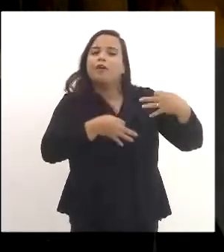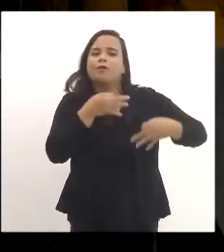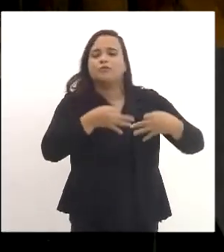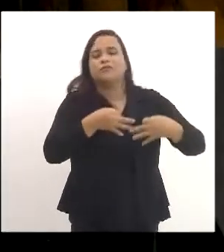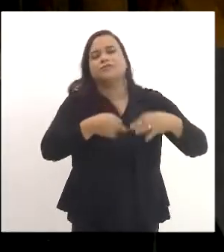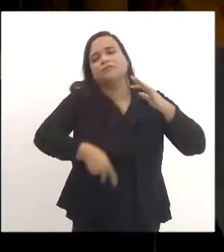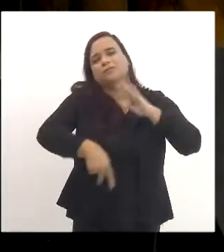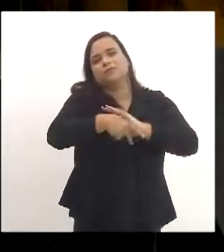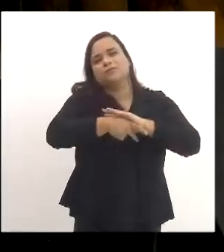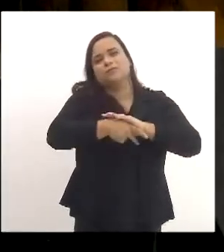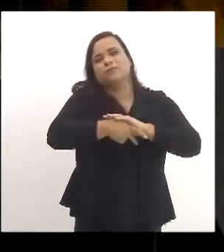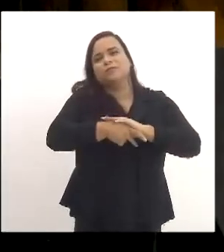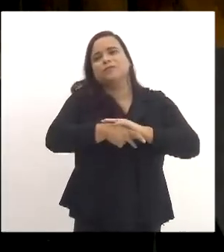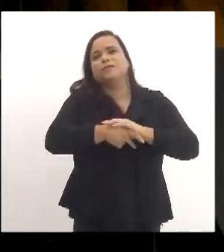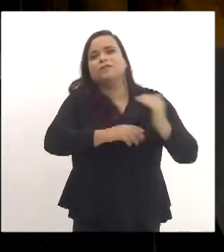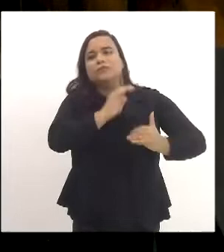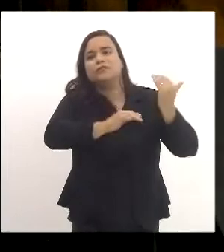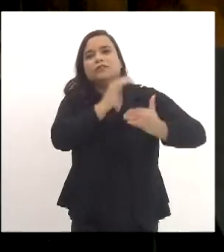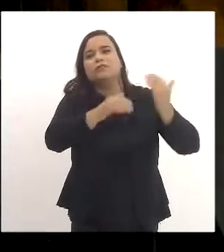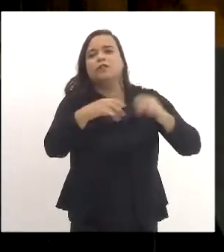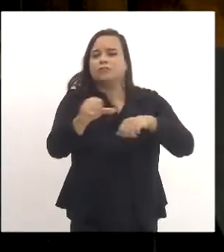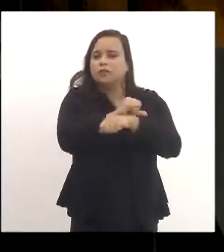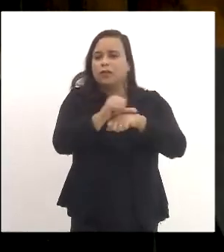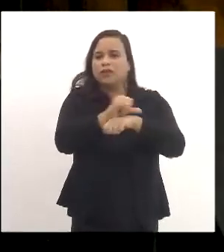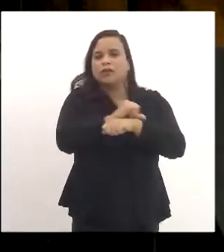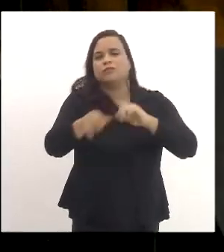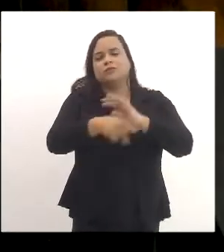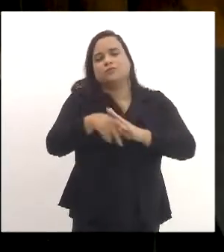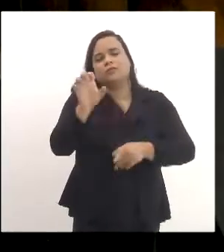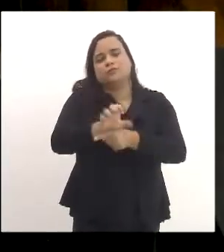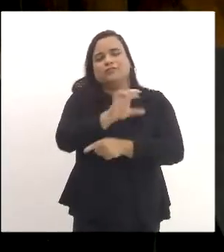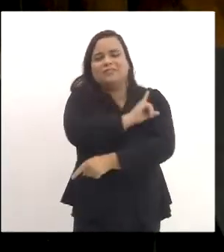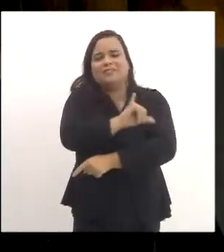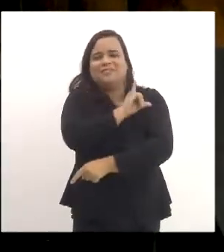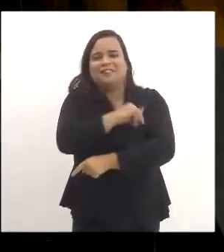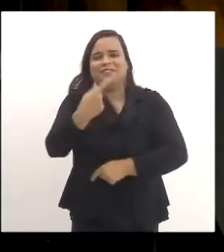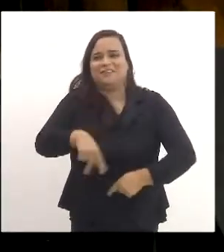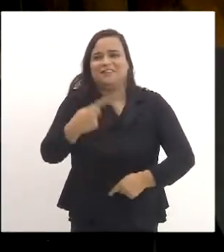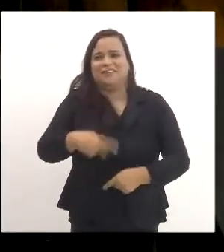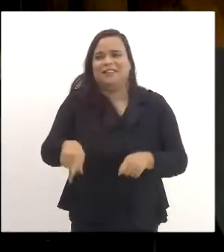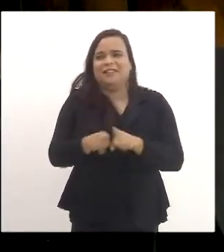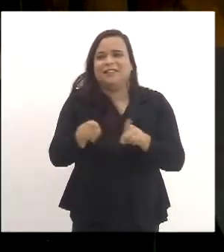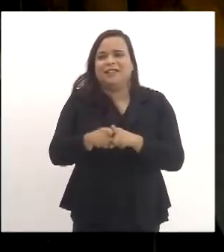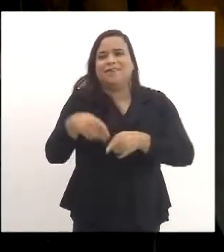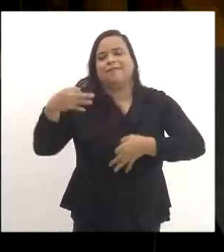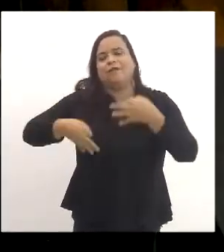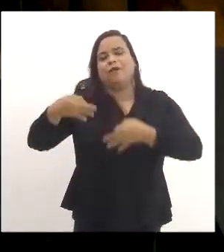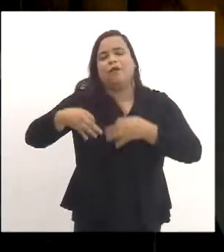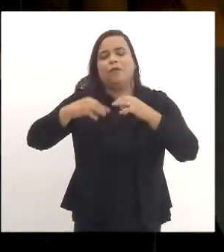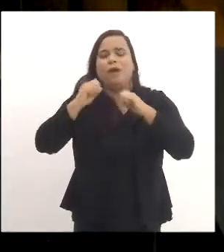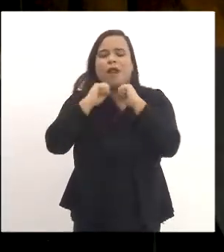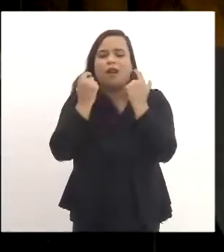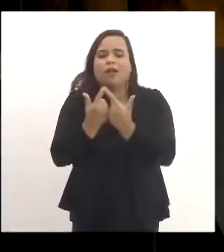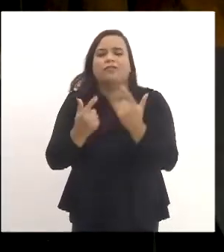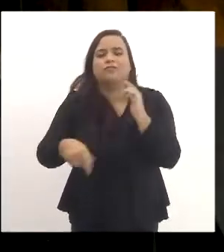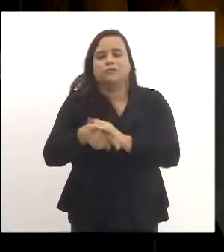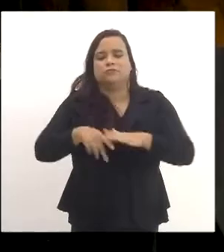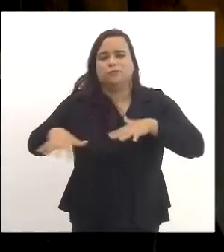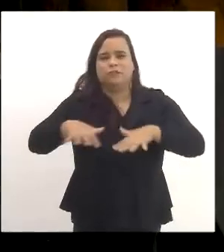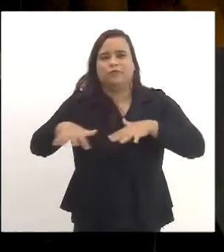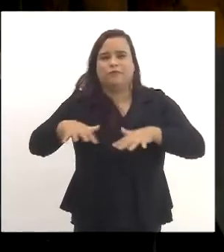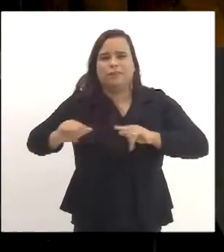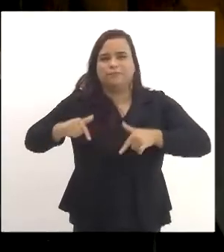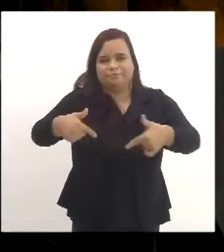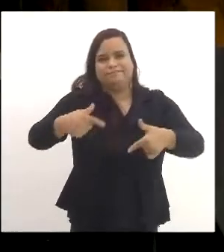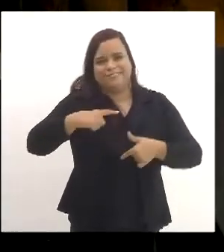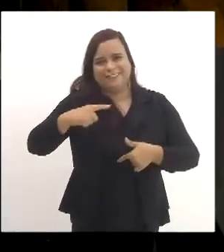Permanente de Desenvolvimento Estratégico do Estado do Rio de Janeiro, o Fórum Alerj, pela sua mobilização. E em